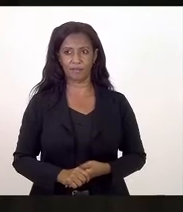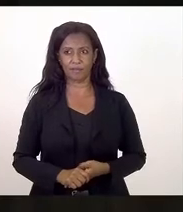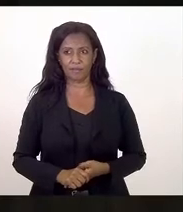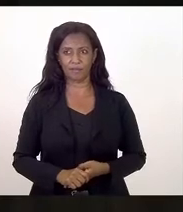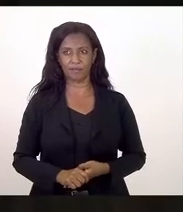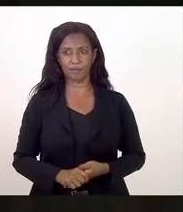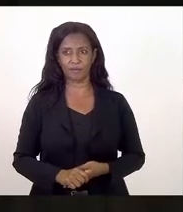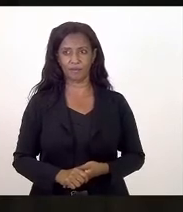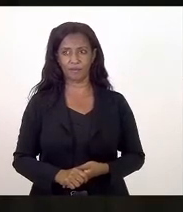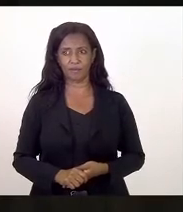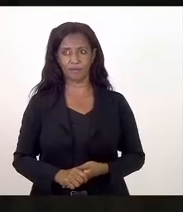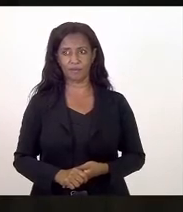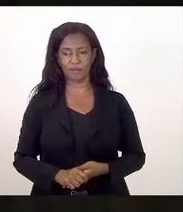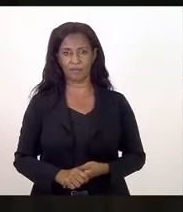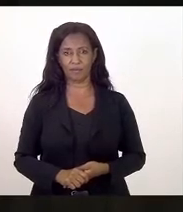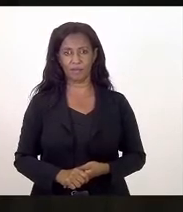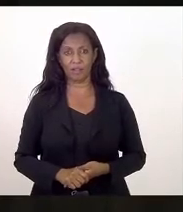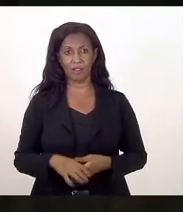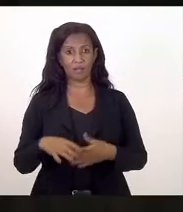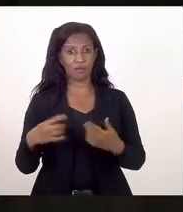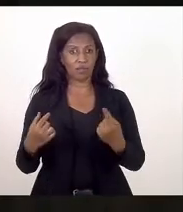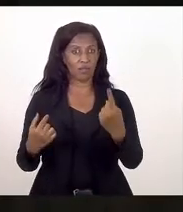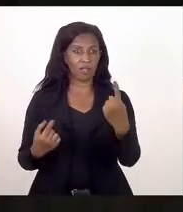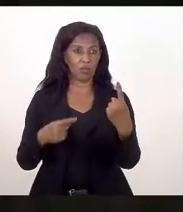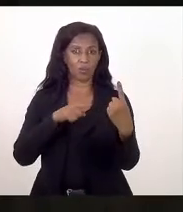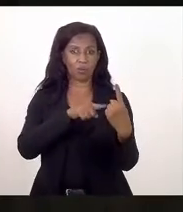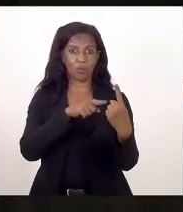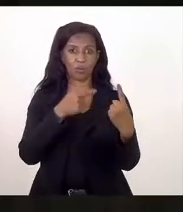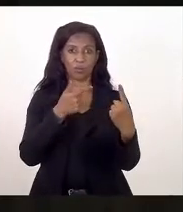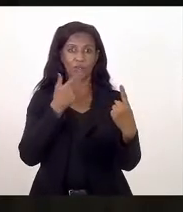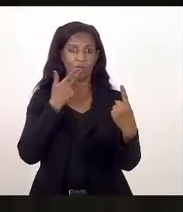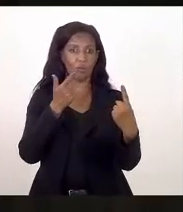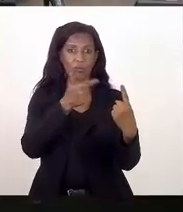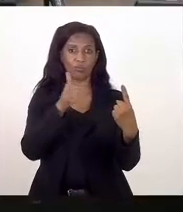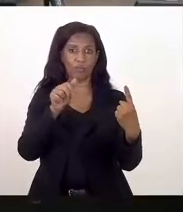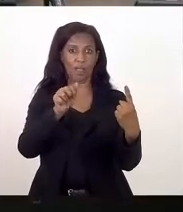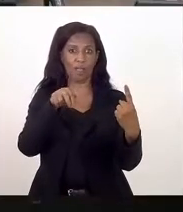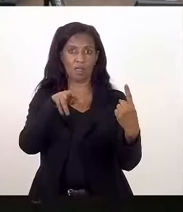Não, porque só a vossa excelência que está levantando. Tem um anexo. Como é que não tem anexo?